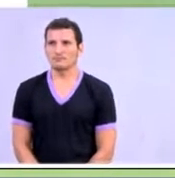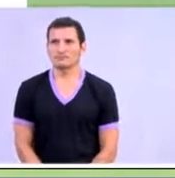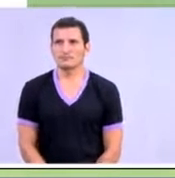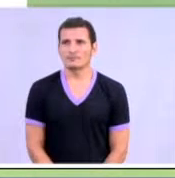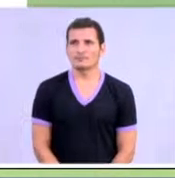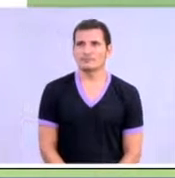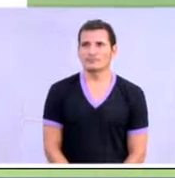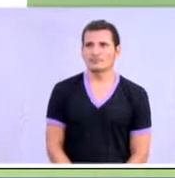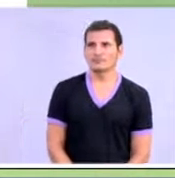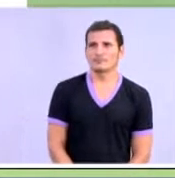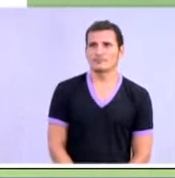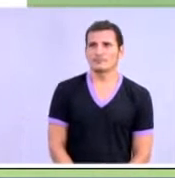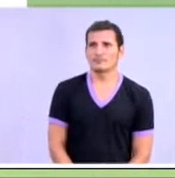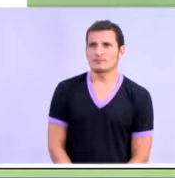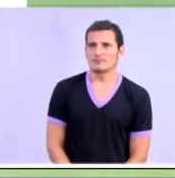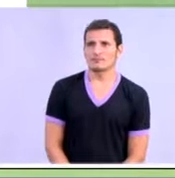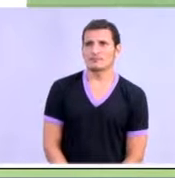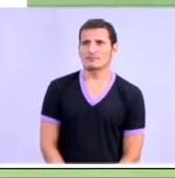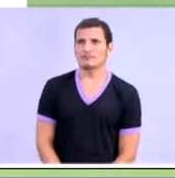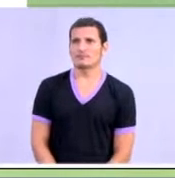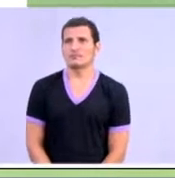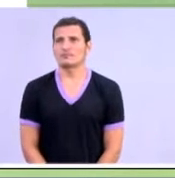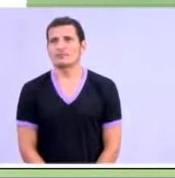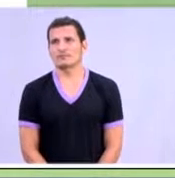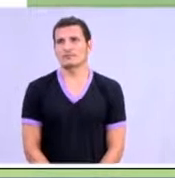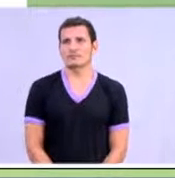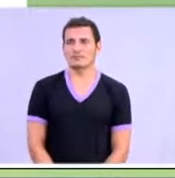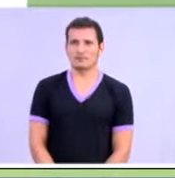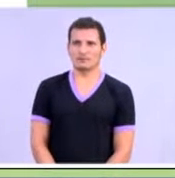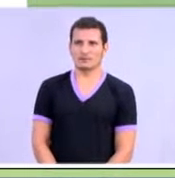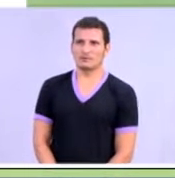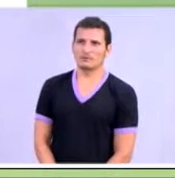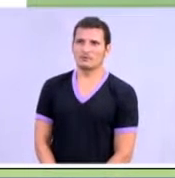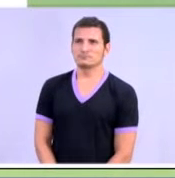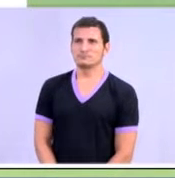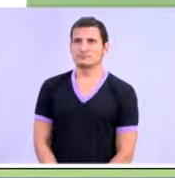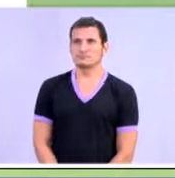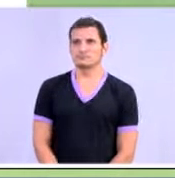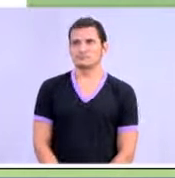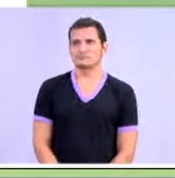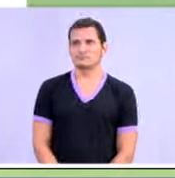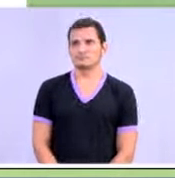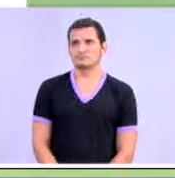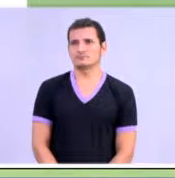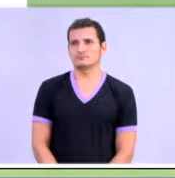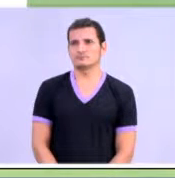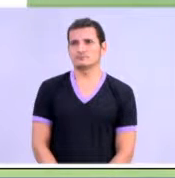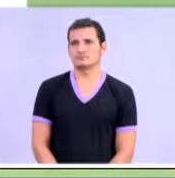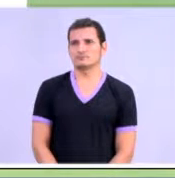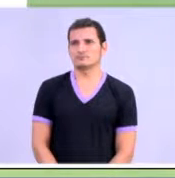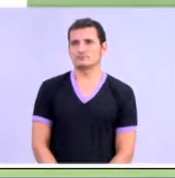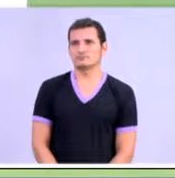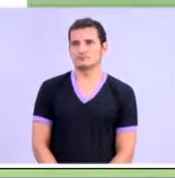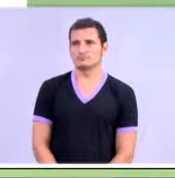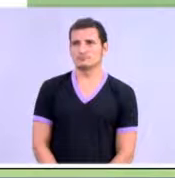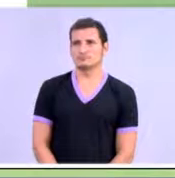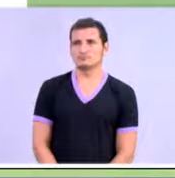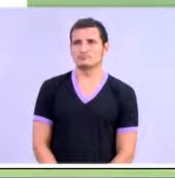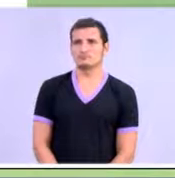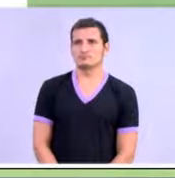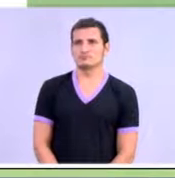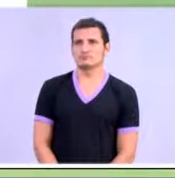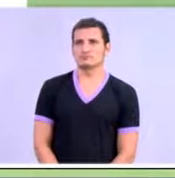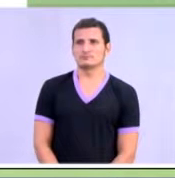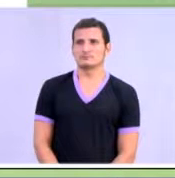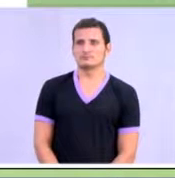E logo após eu faria o sacar, né? Conta sacar 15 mil. E logo depois que eu saquei,